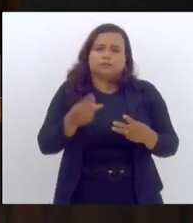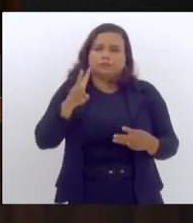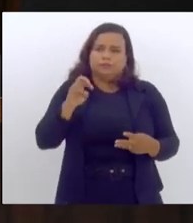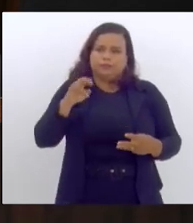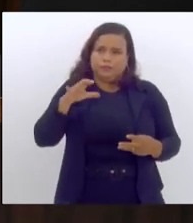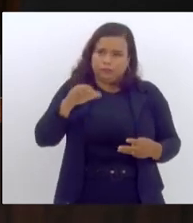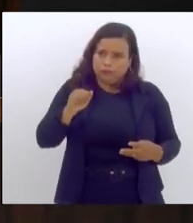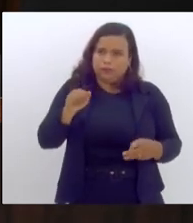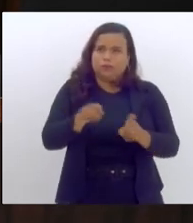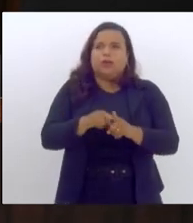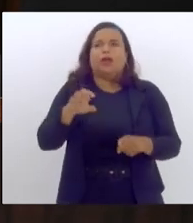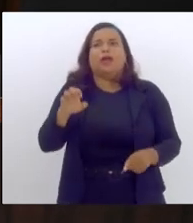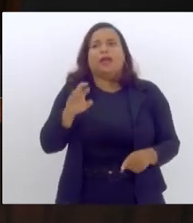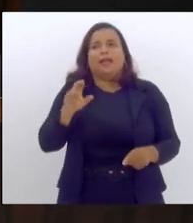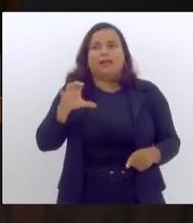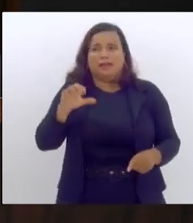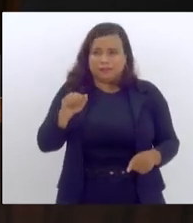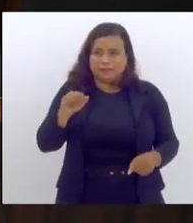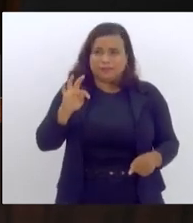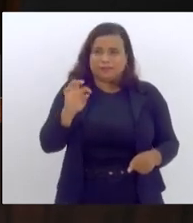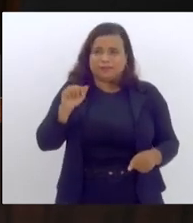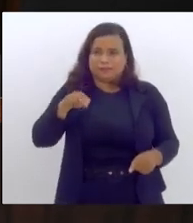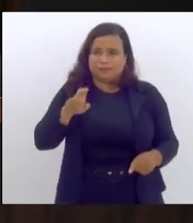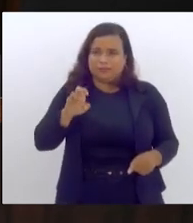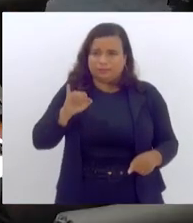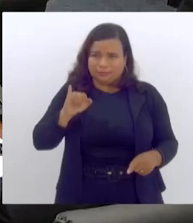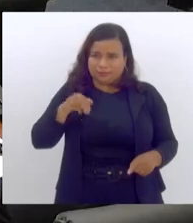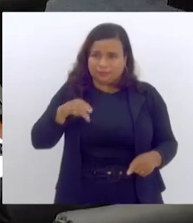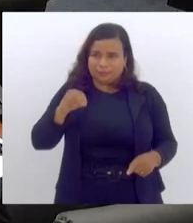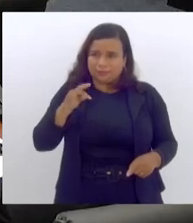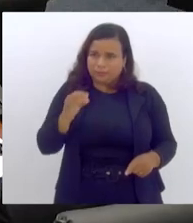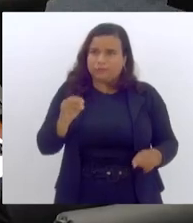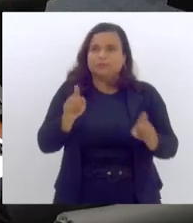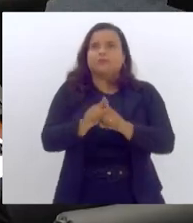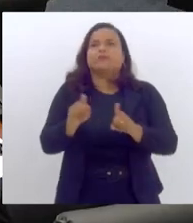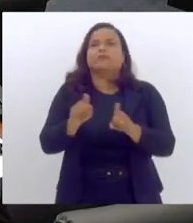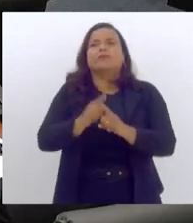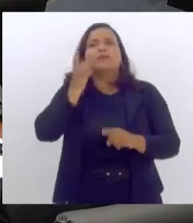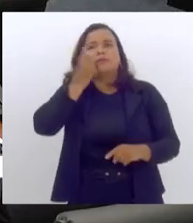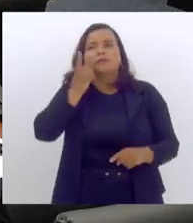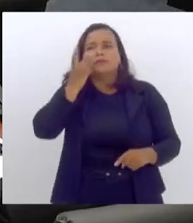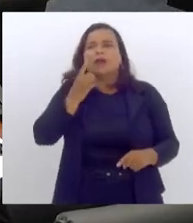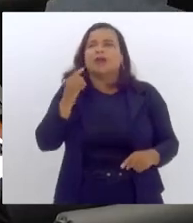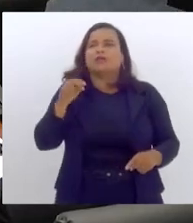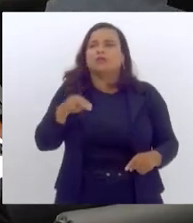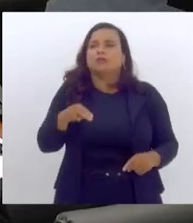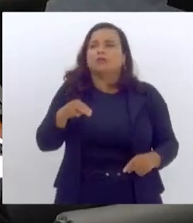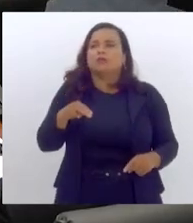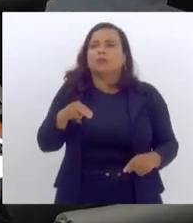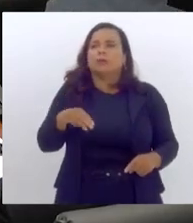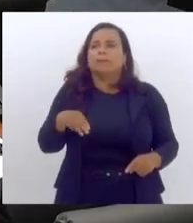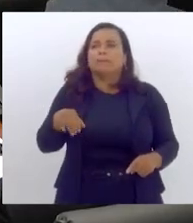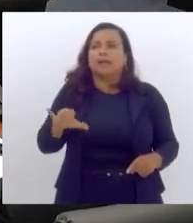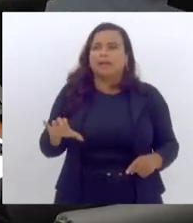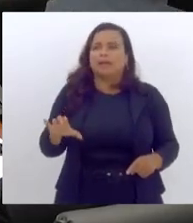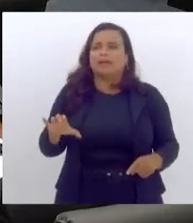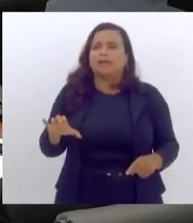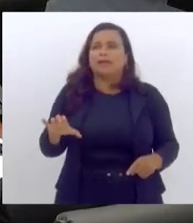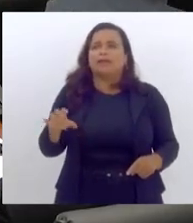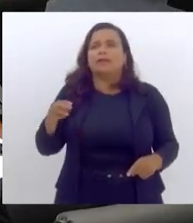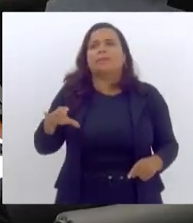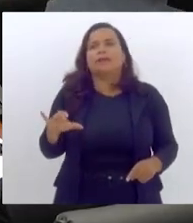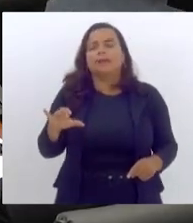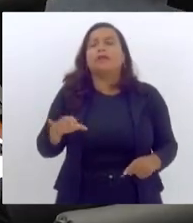Élica Takimoto. E o deputado, na cota masculina, o deputado Mink. Deputada